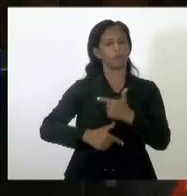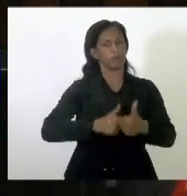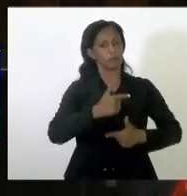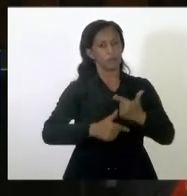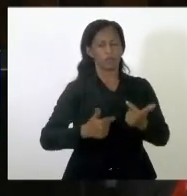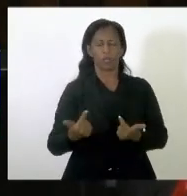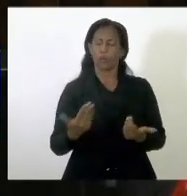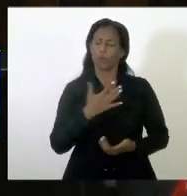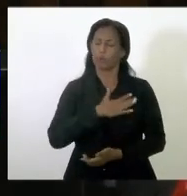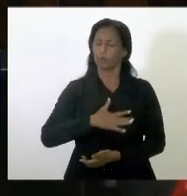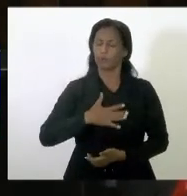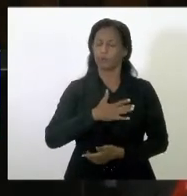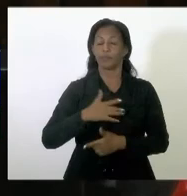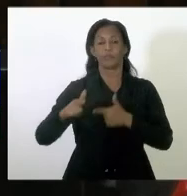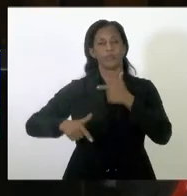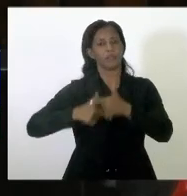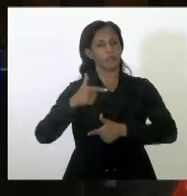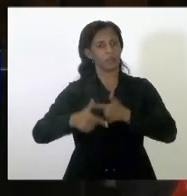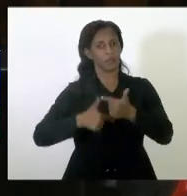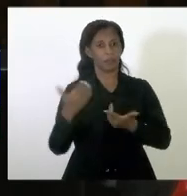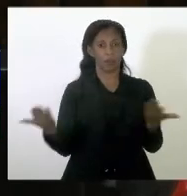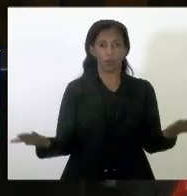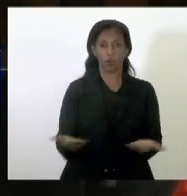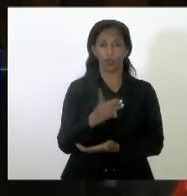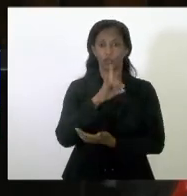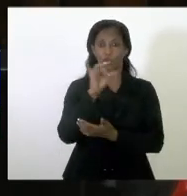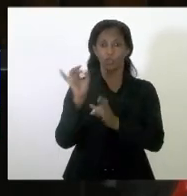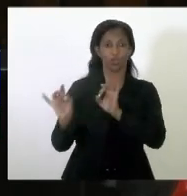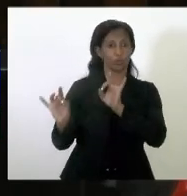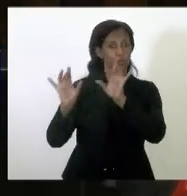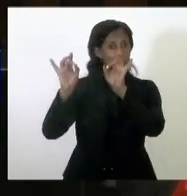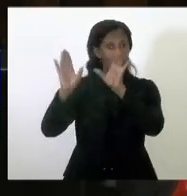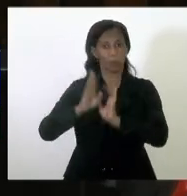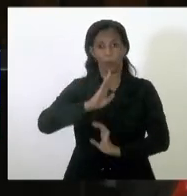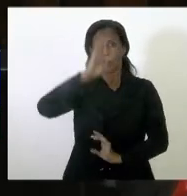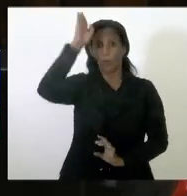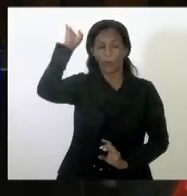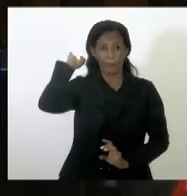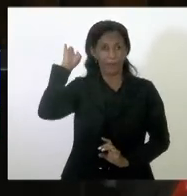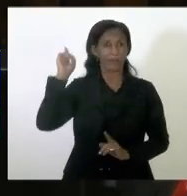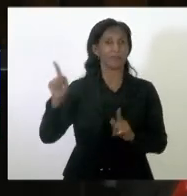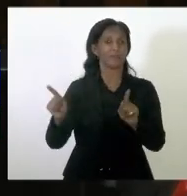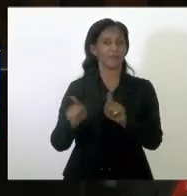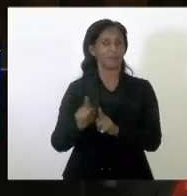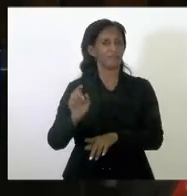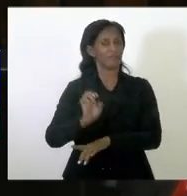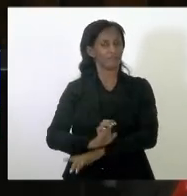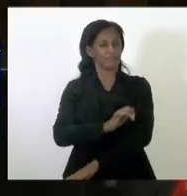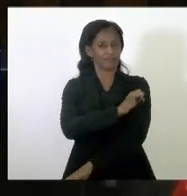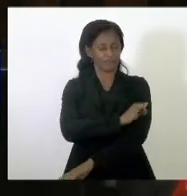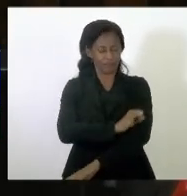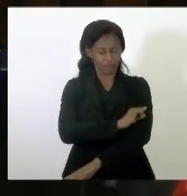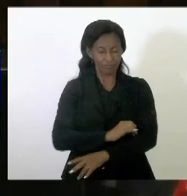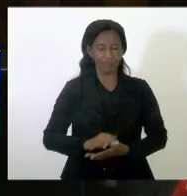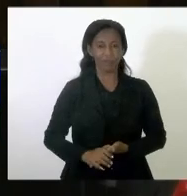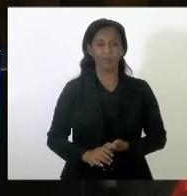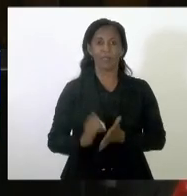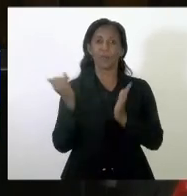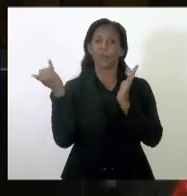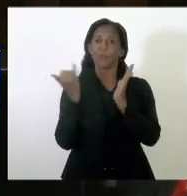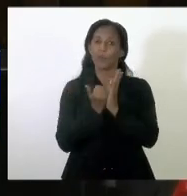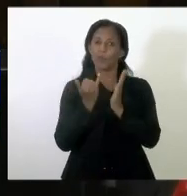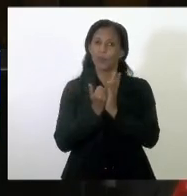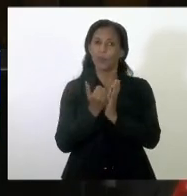muito gratificante todo esse trabalho. Hoje é uma data muito especial, porque o Corpo de Bombeiros Militar do Estado do Rio de Janeiro publicou no